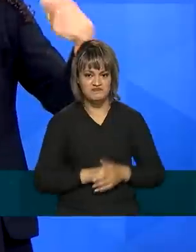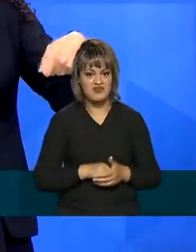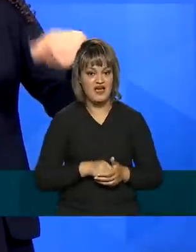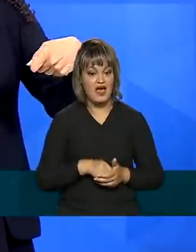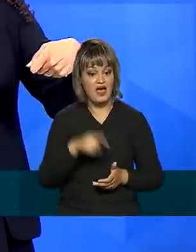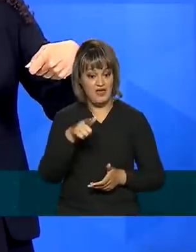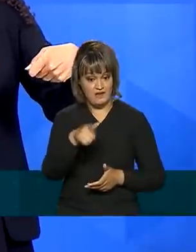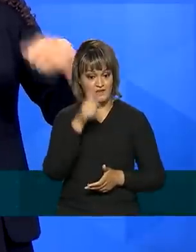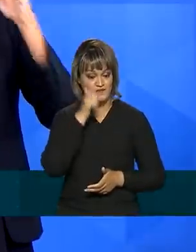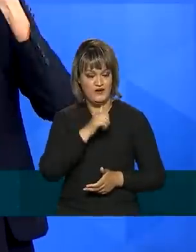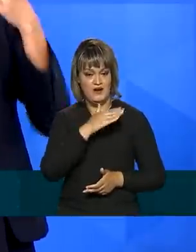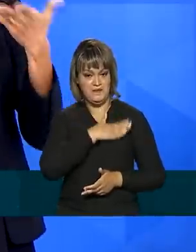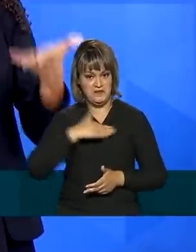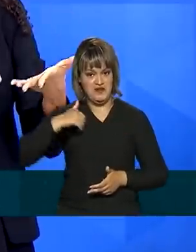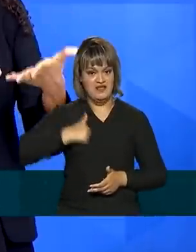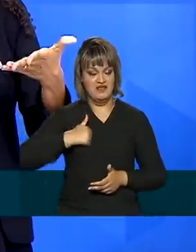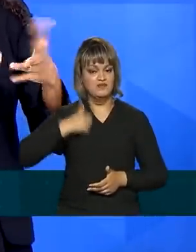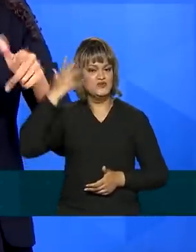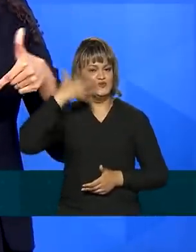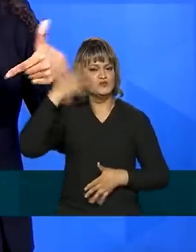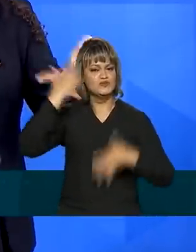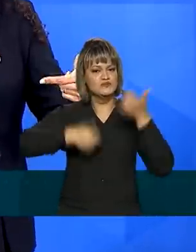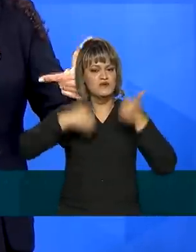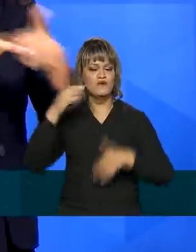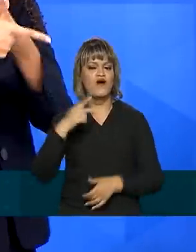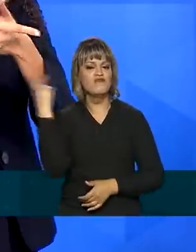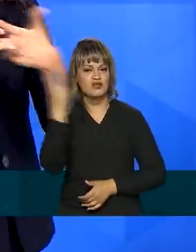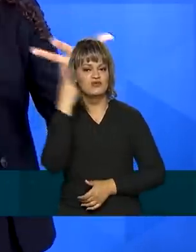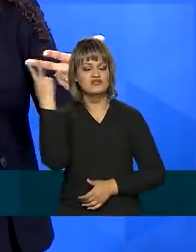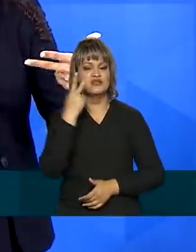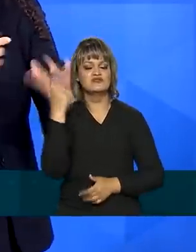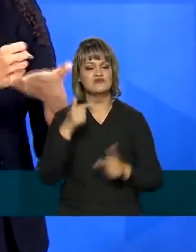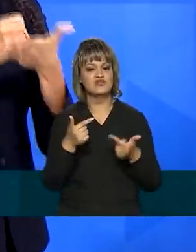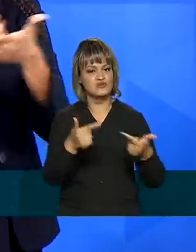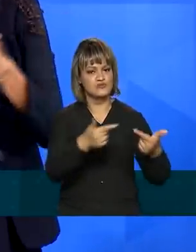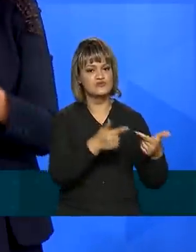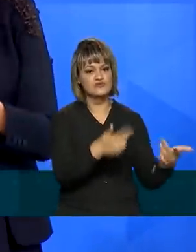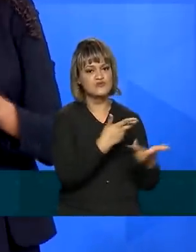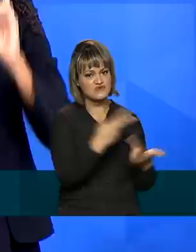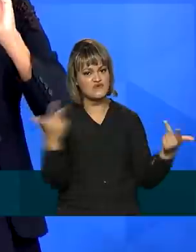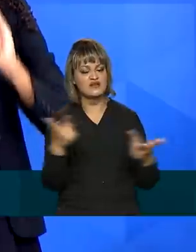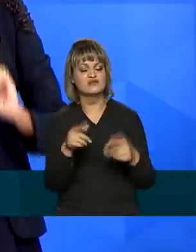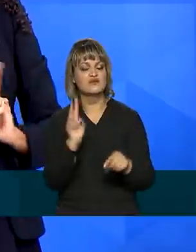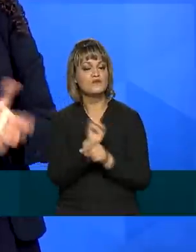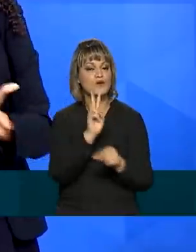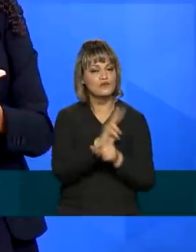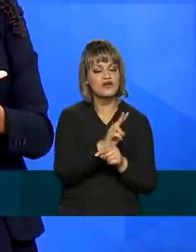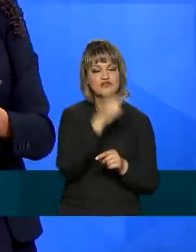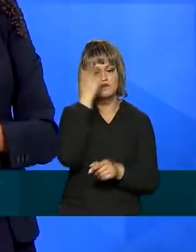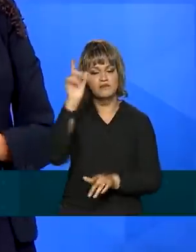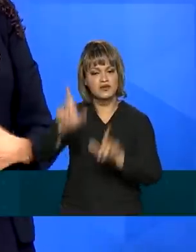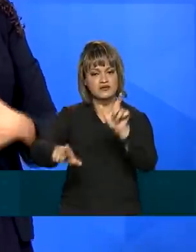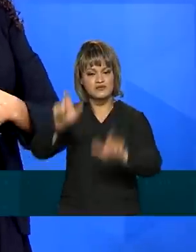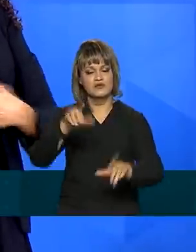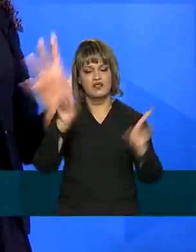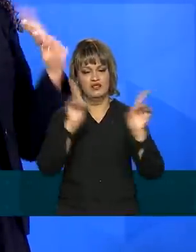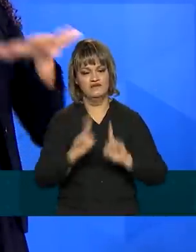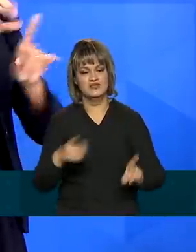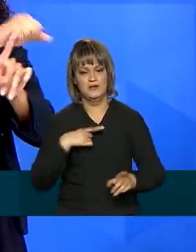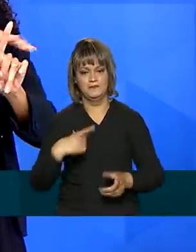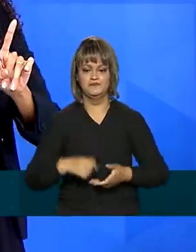a primeira-dama Michele Bolsonaro falou da valorização das iniciativas que protegem as pessoas com